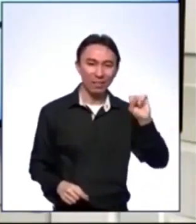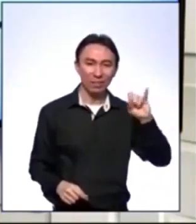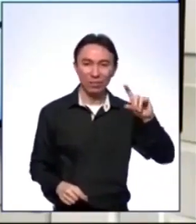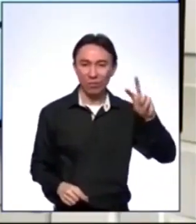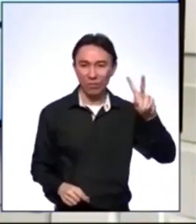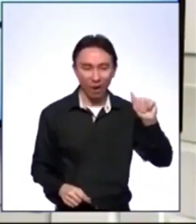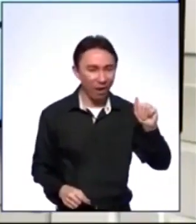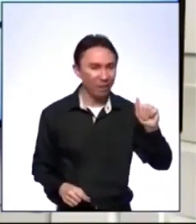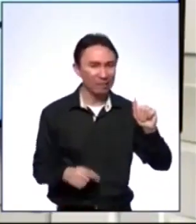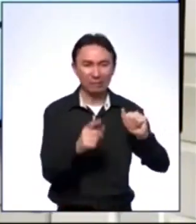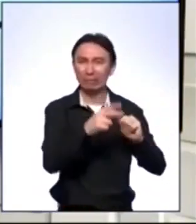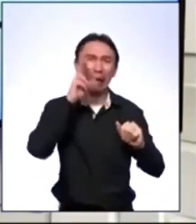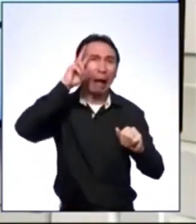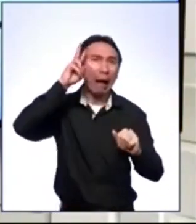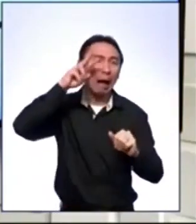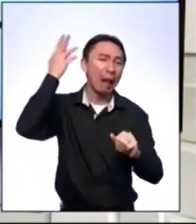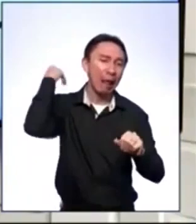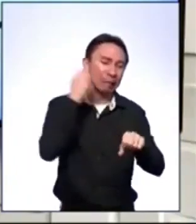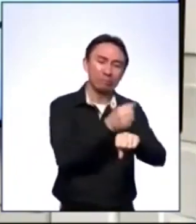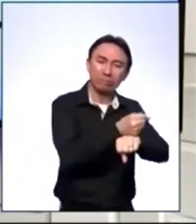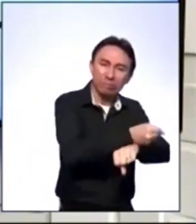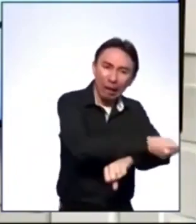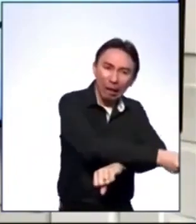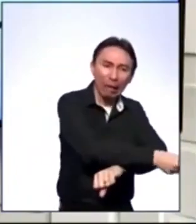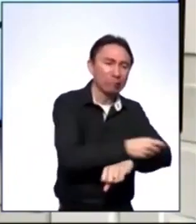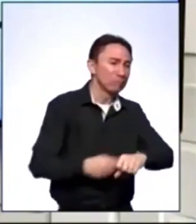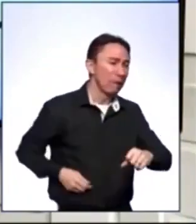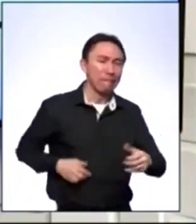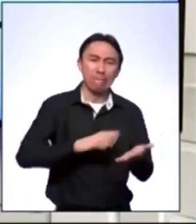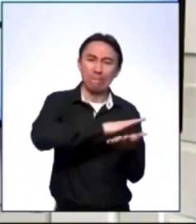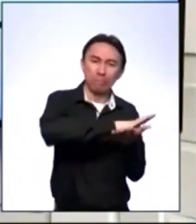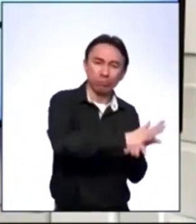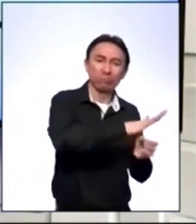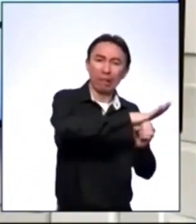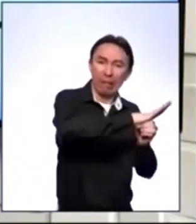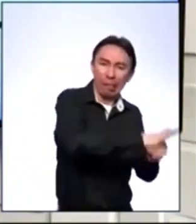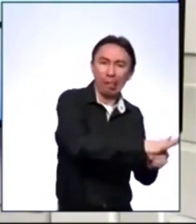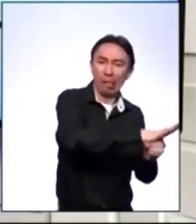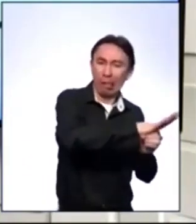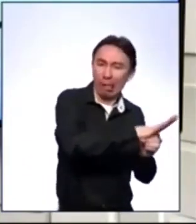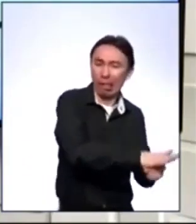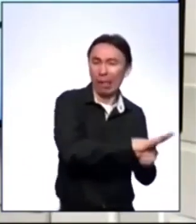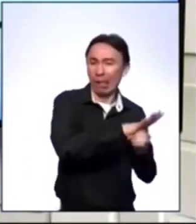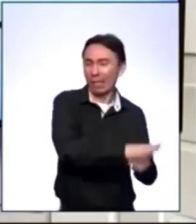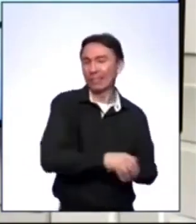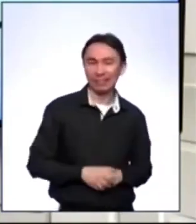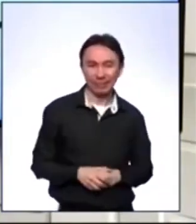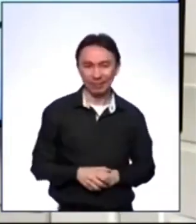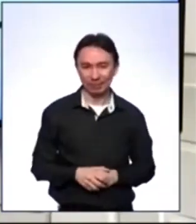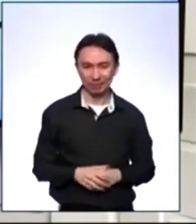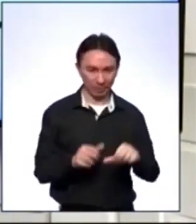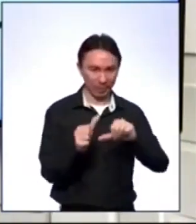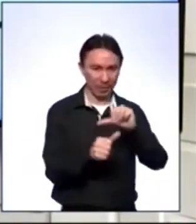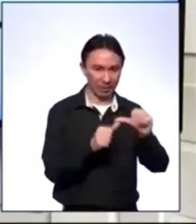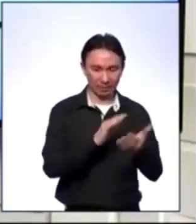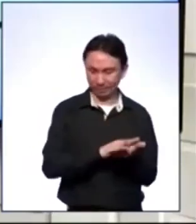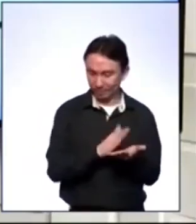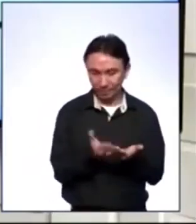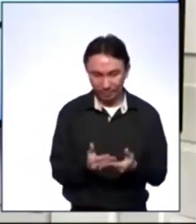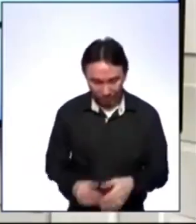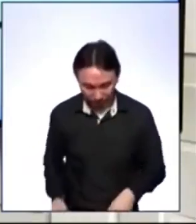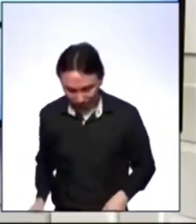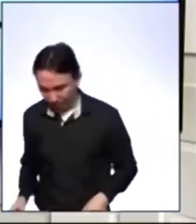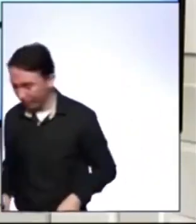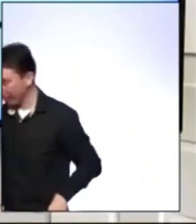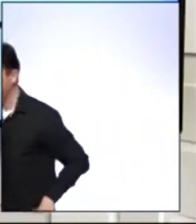da opressão dos escravos do diamante, e a história diferenciada da Chica da Silva, que